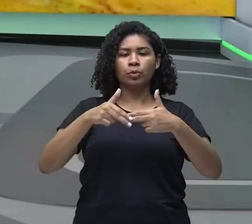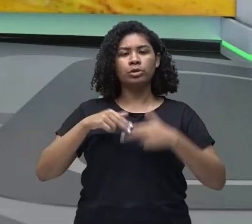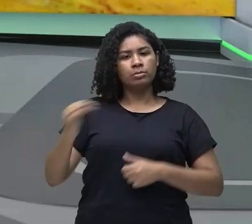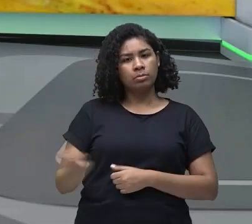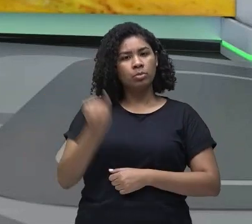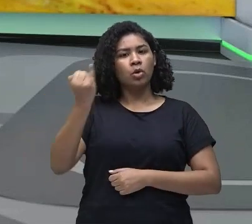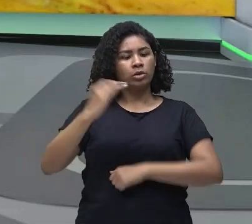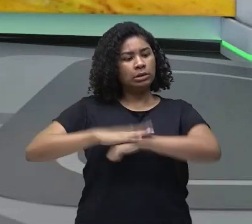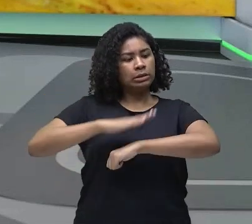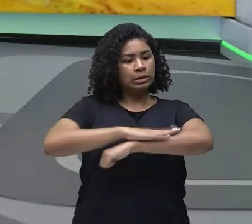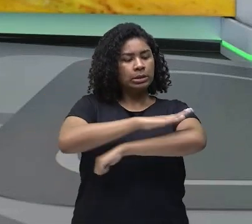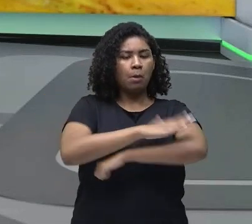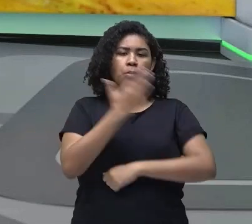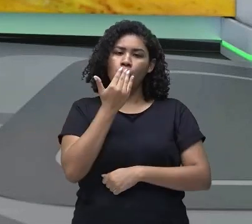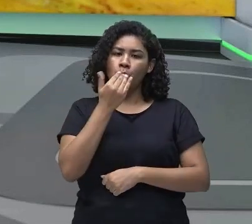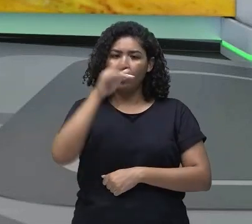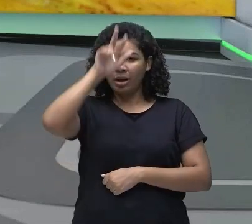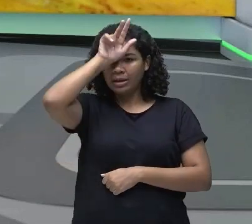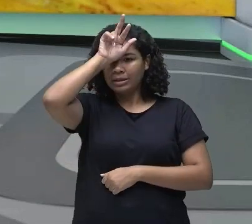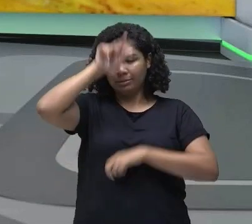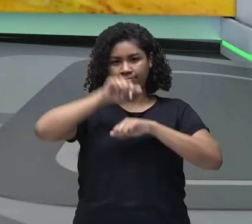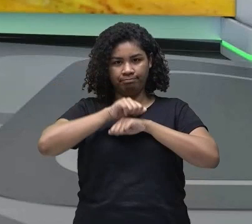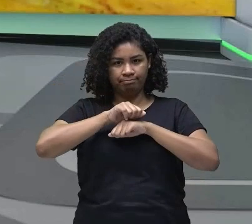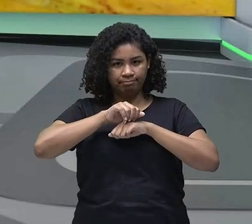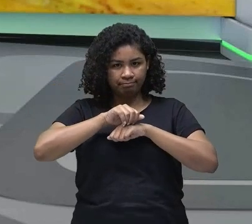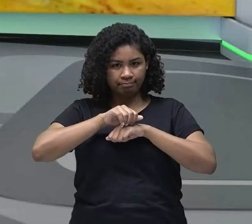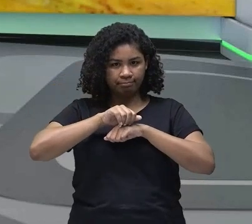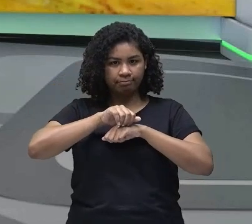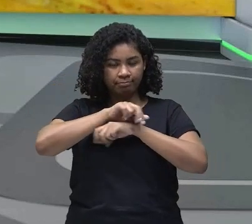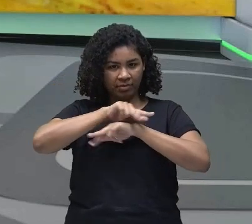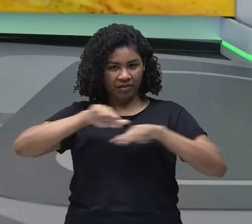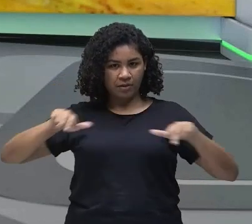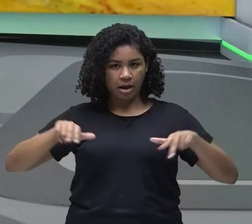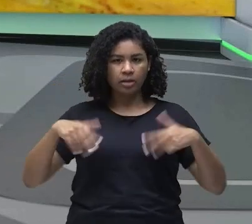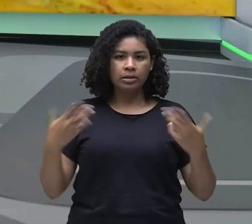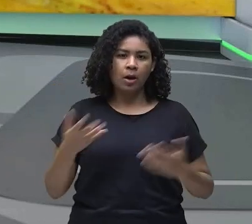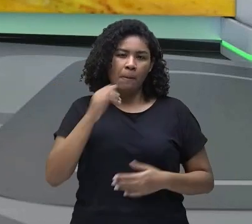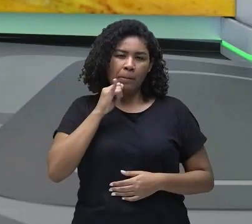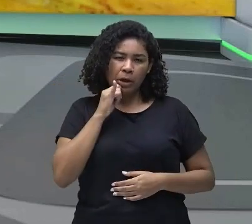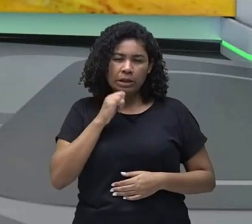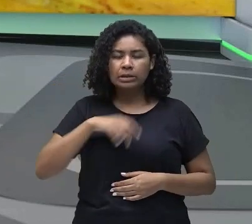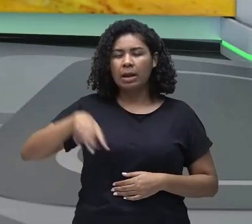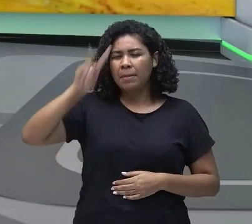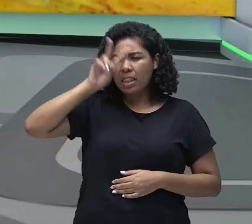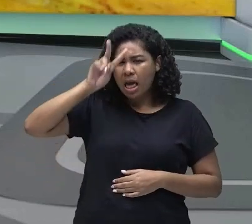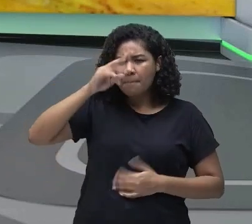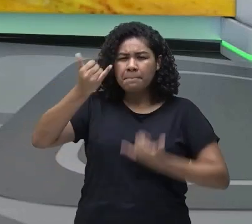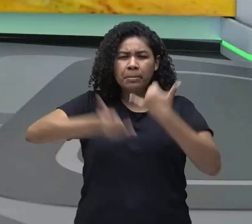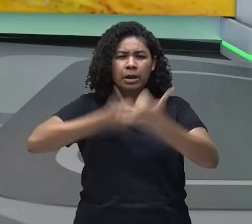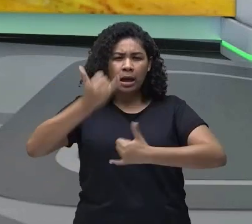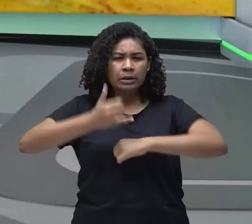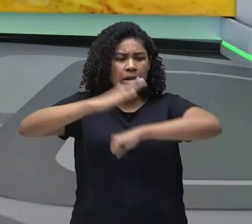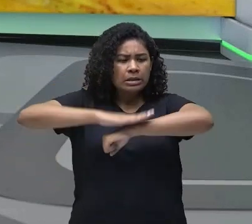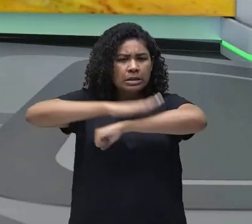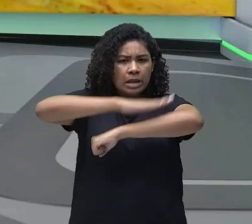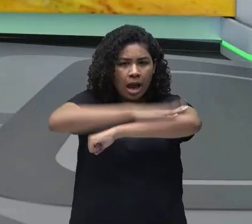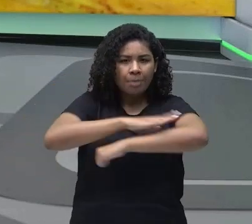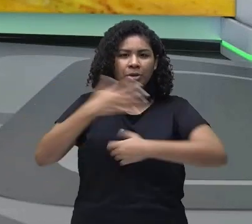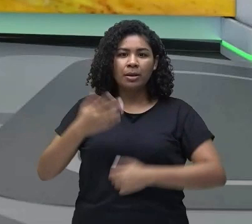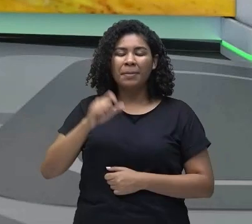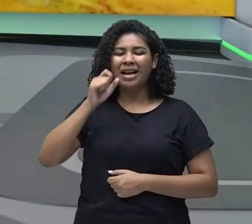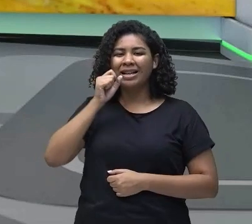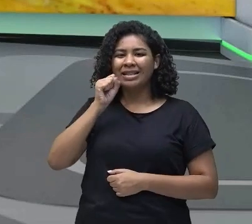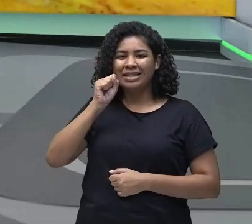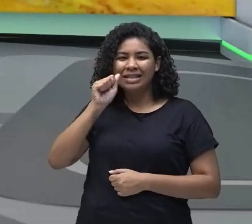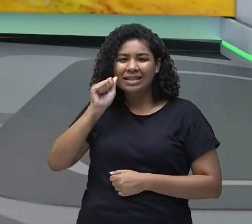aí que a gente está falando dos sapos, essa brincadeira que a gente tem de jogar sal na costa do sapo, a gente não, né? Porque essa